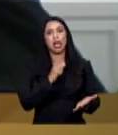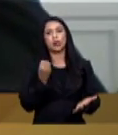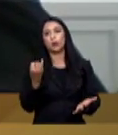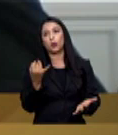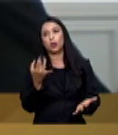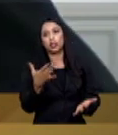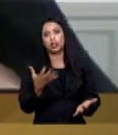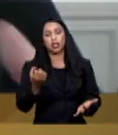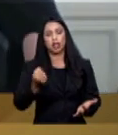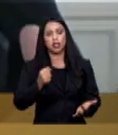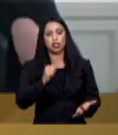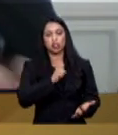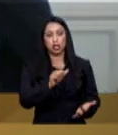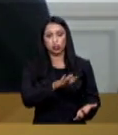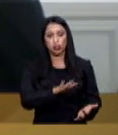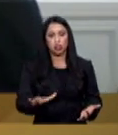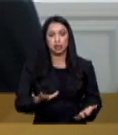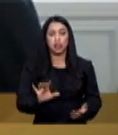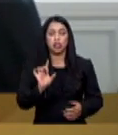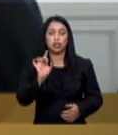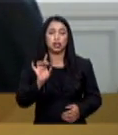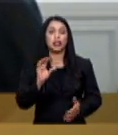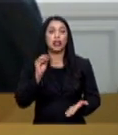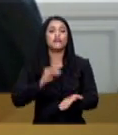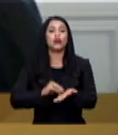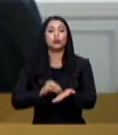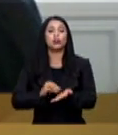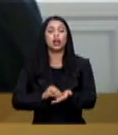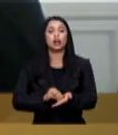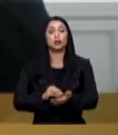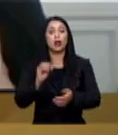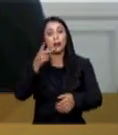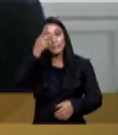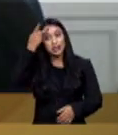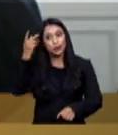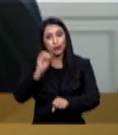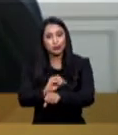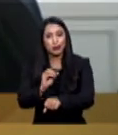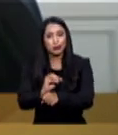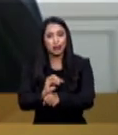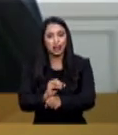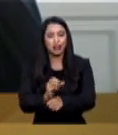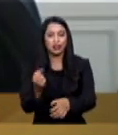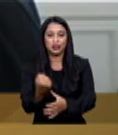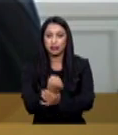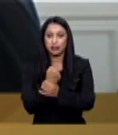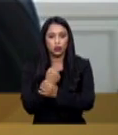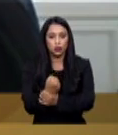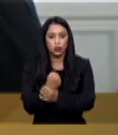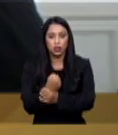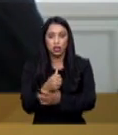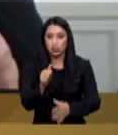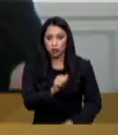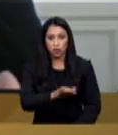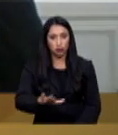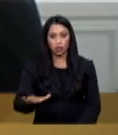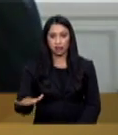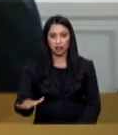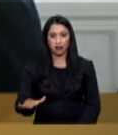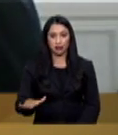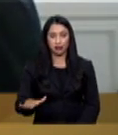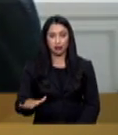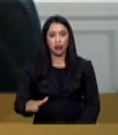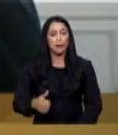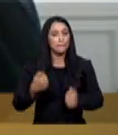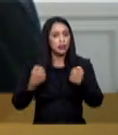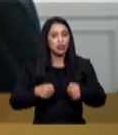adolescentes só tem Y agentes socioeducativos. A proporção não garante a integridade